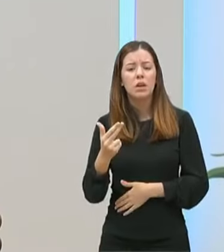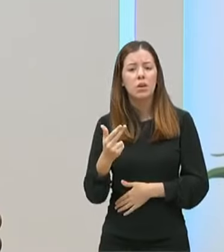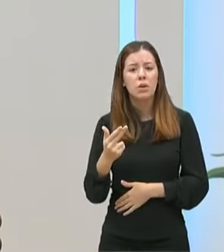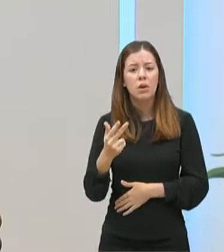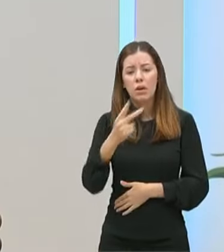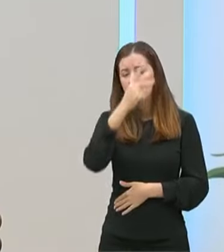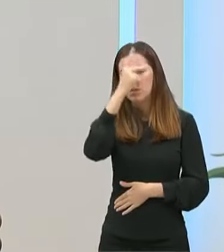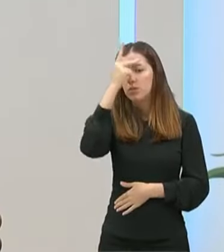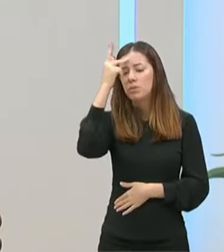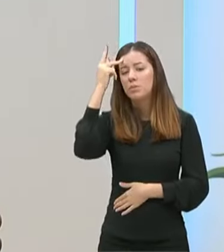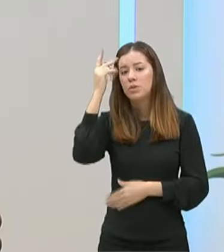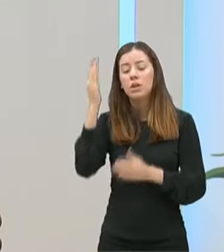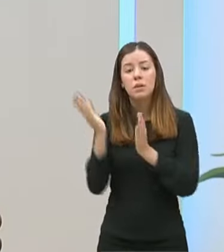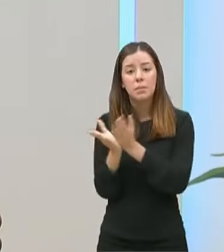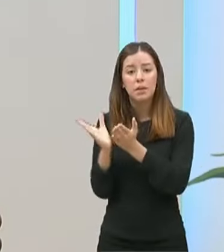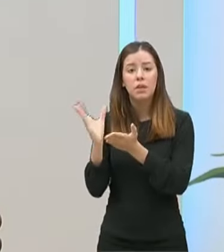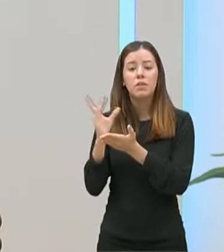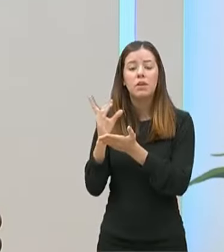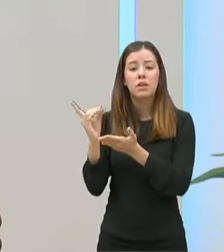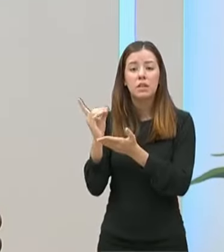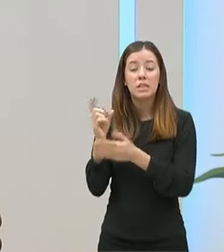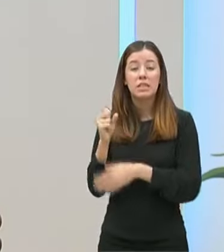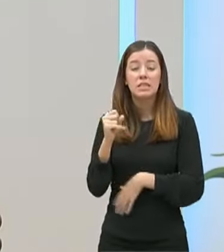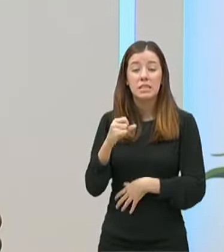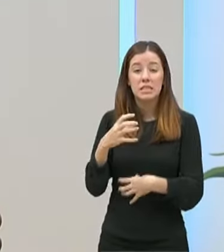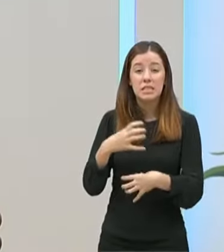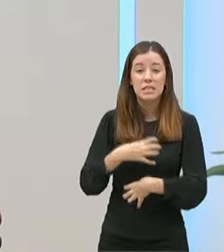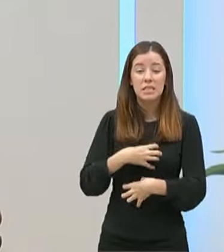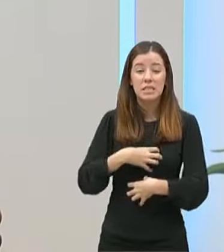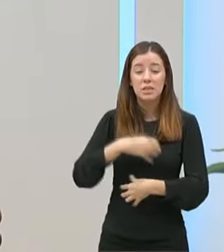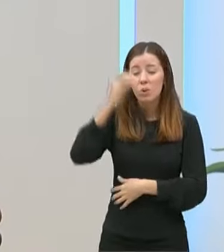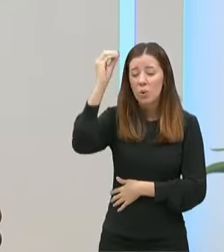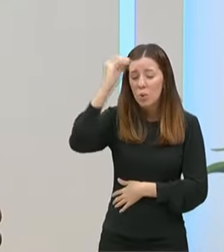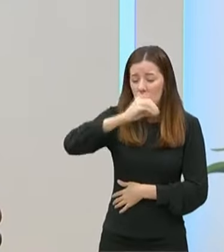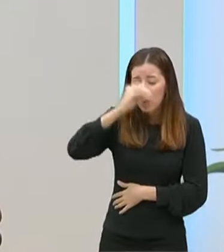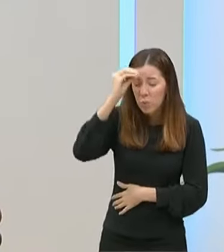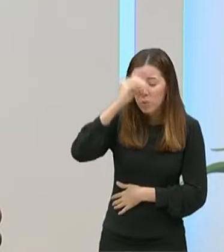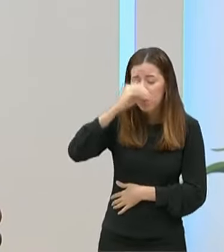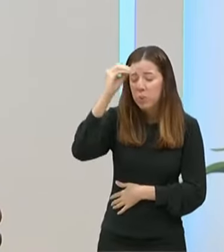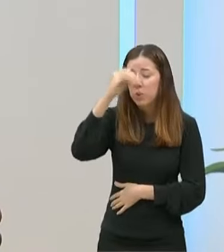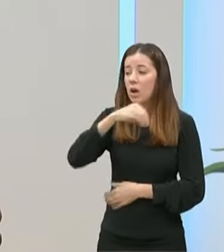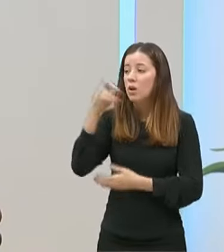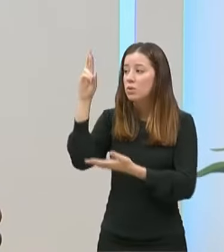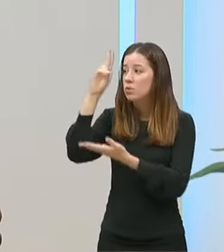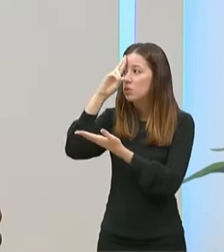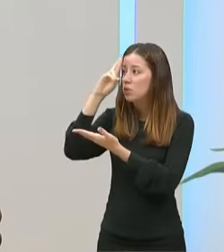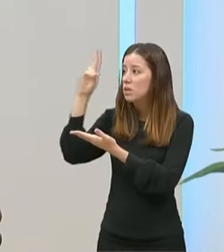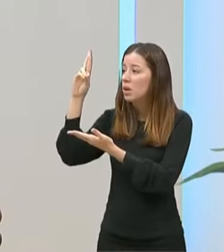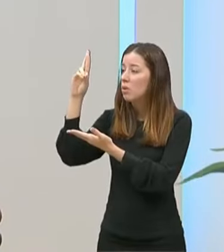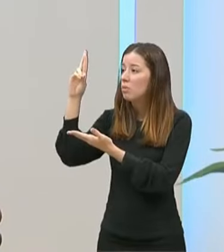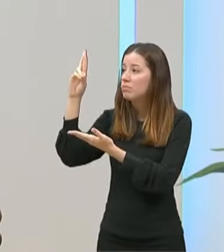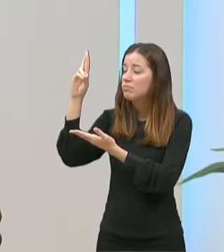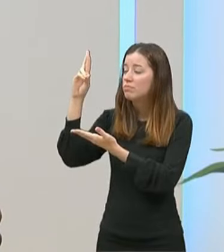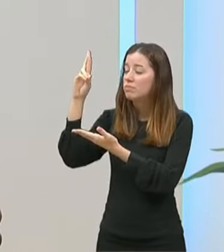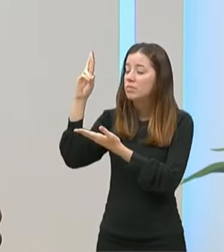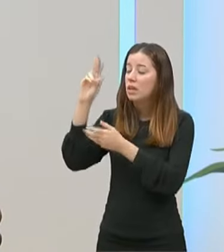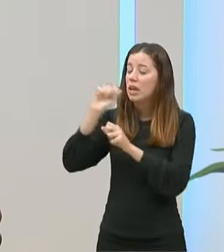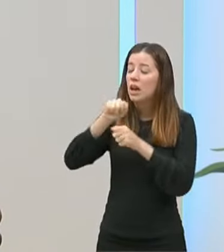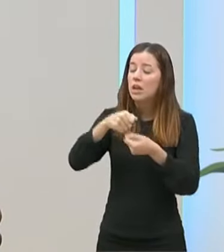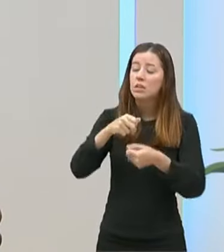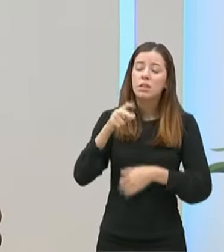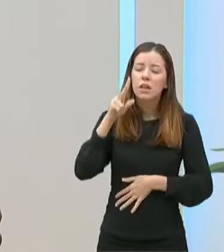da fraqueza tiraram forças. Onde é que se consegue isso? É